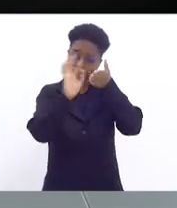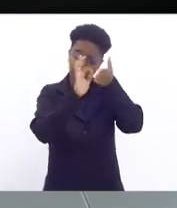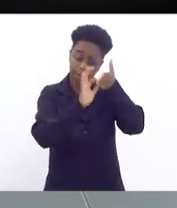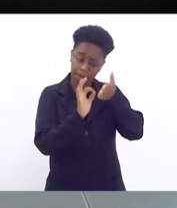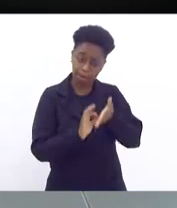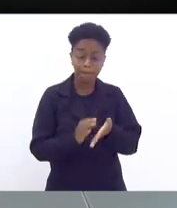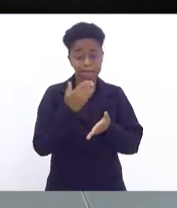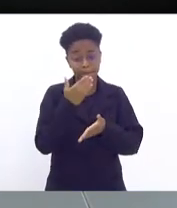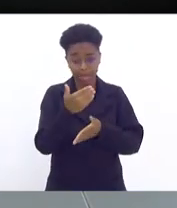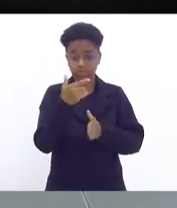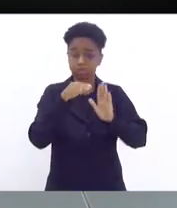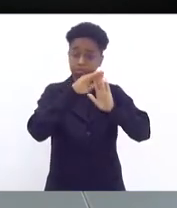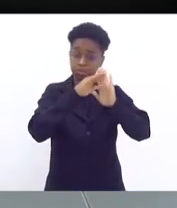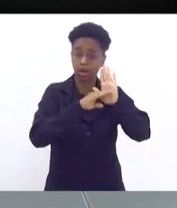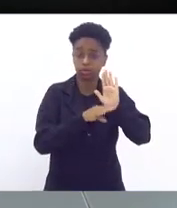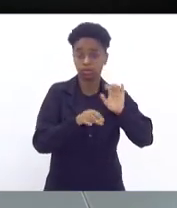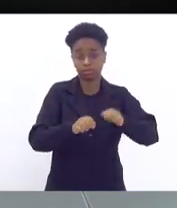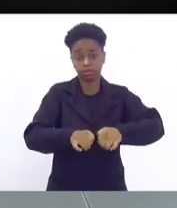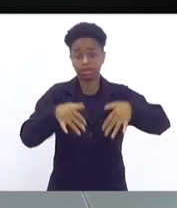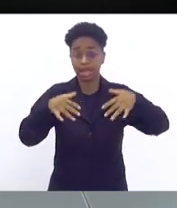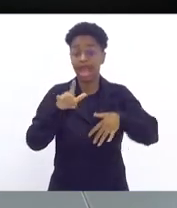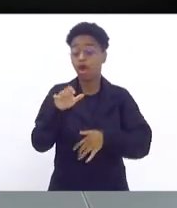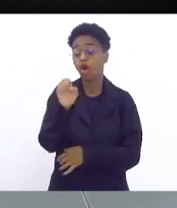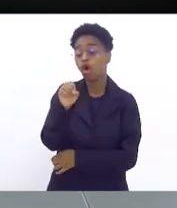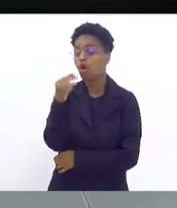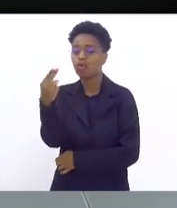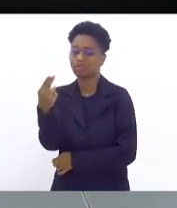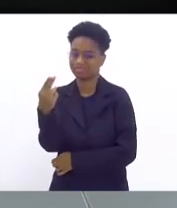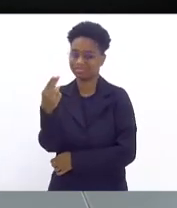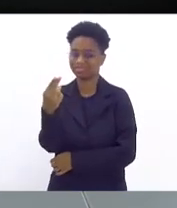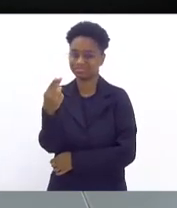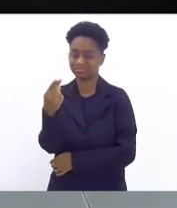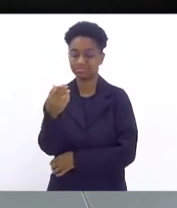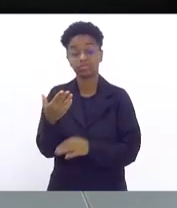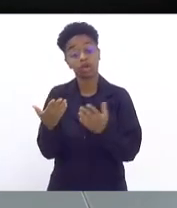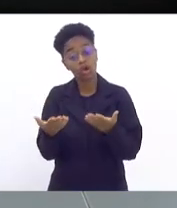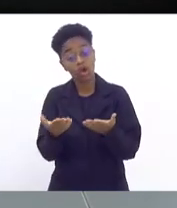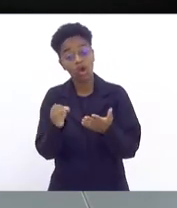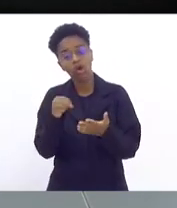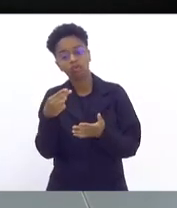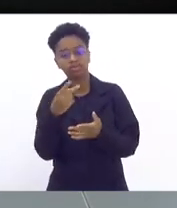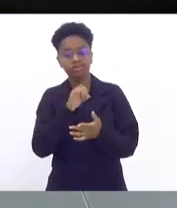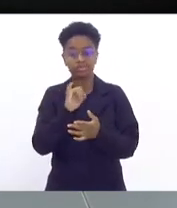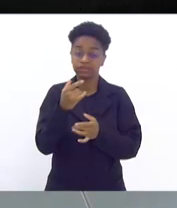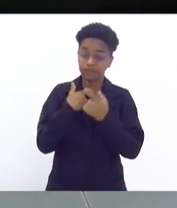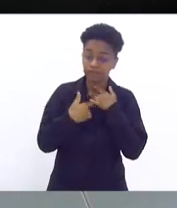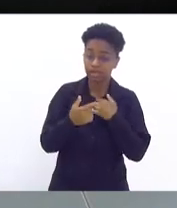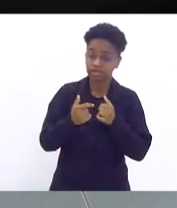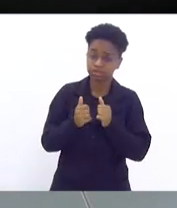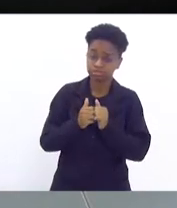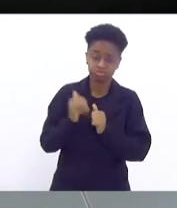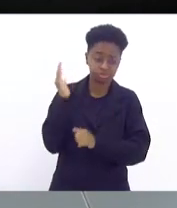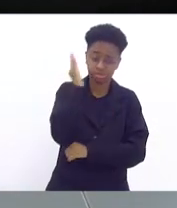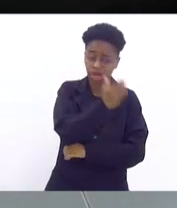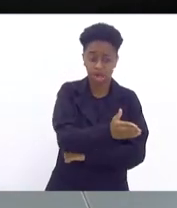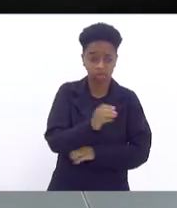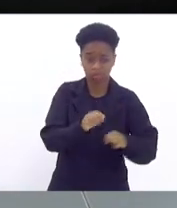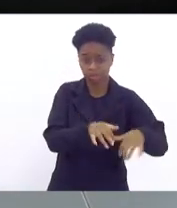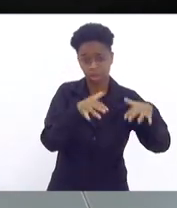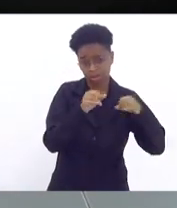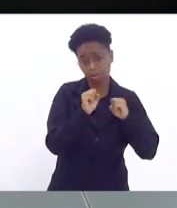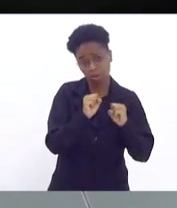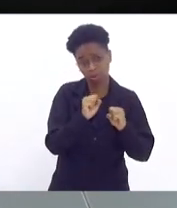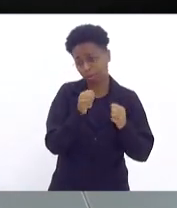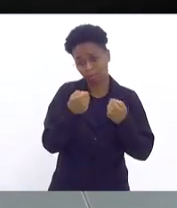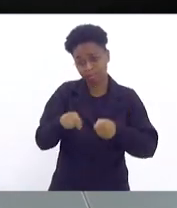pede pauta para nada é Ou se quiser seguir o caminho do plenário direto segue o caminho do